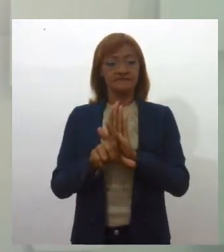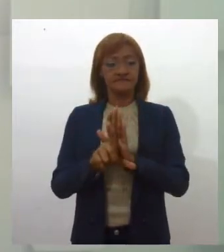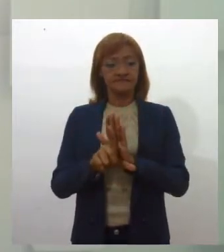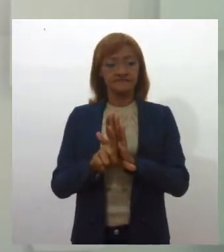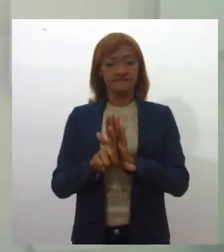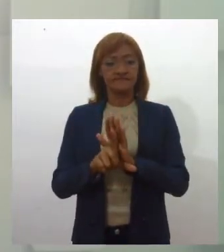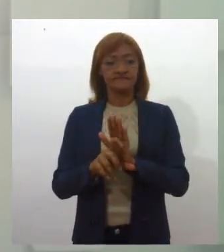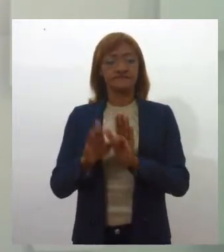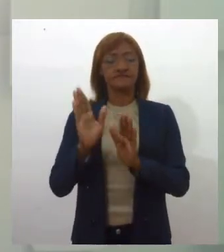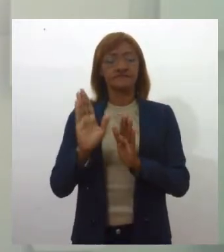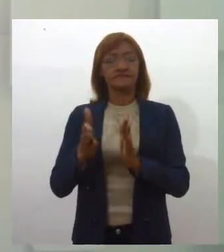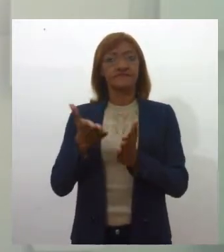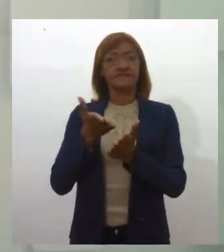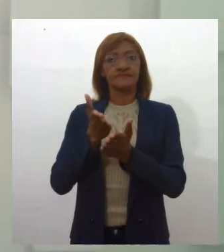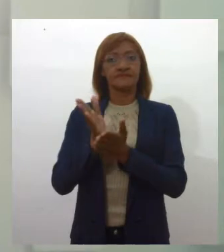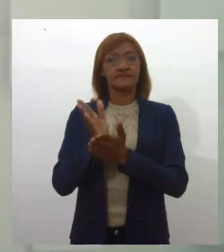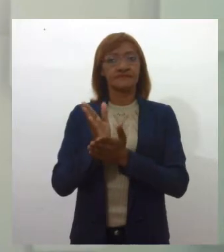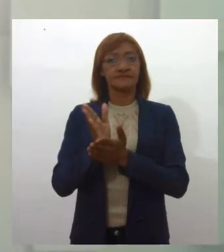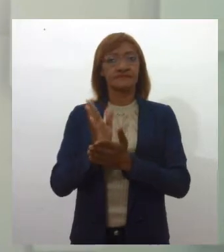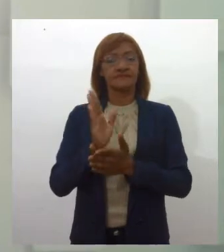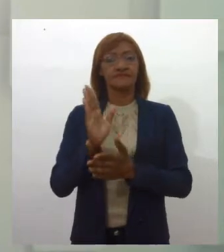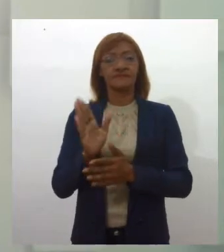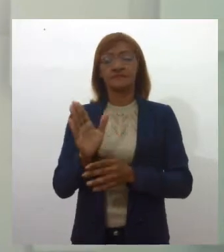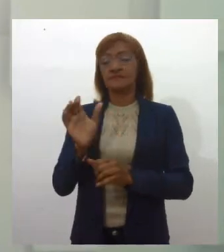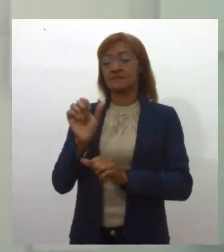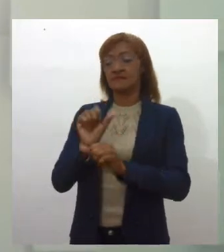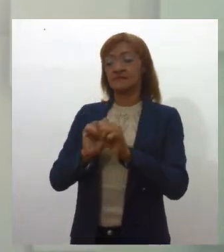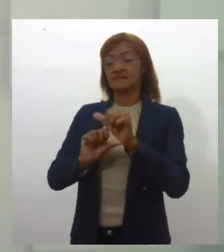projeto de lei que trata e muda